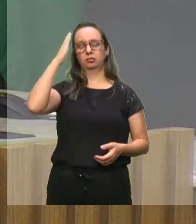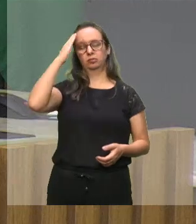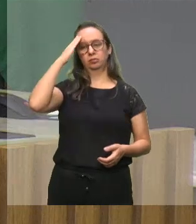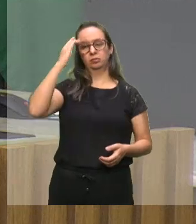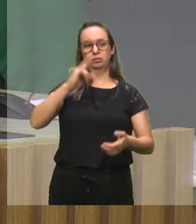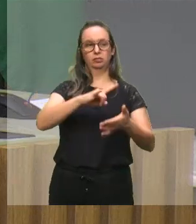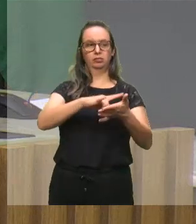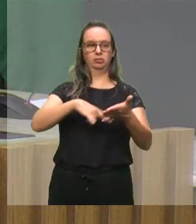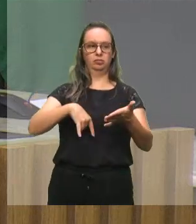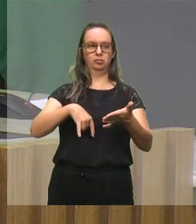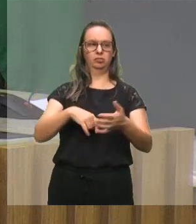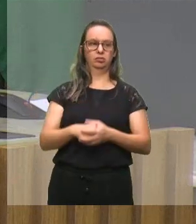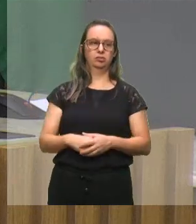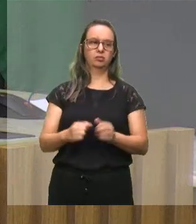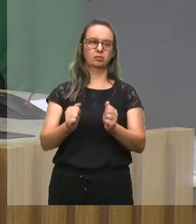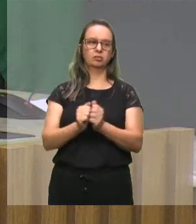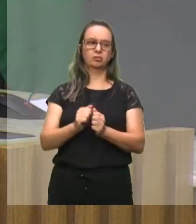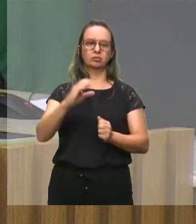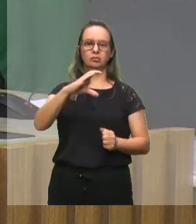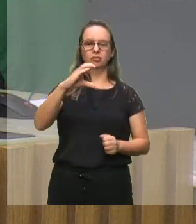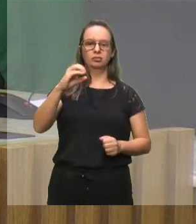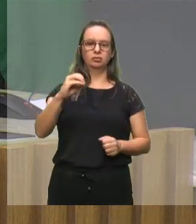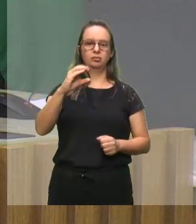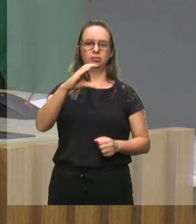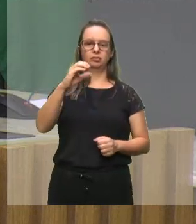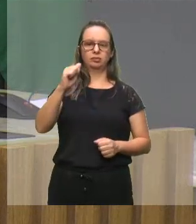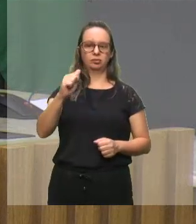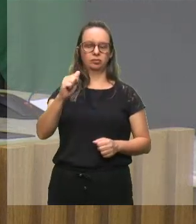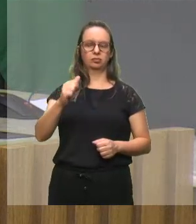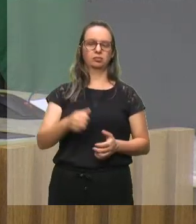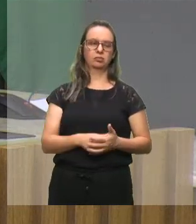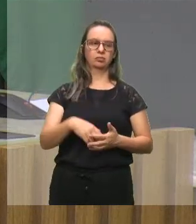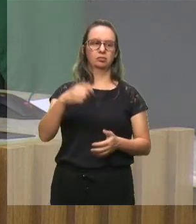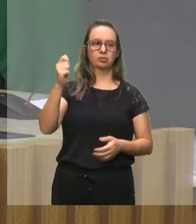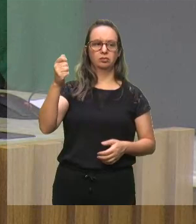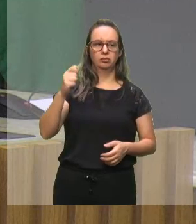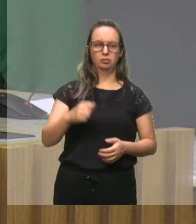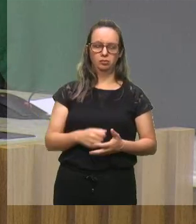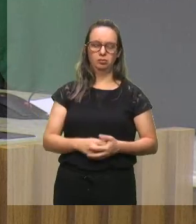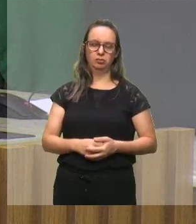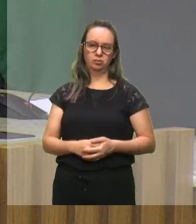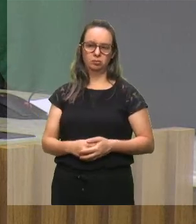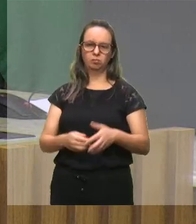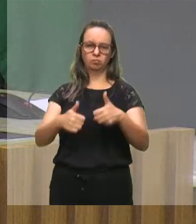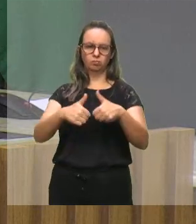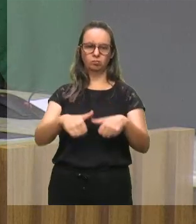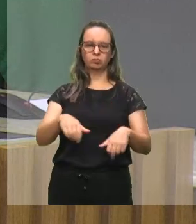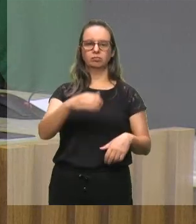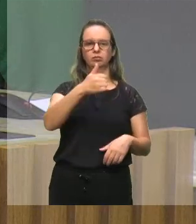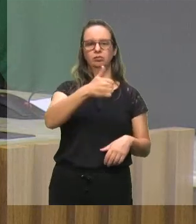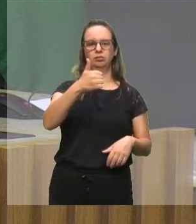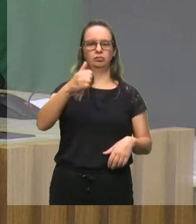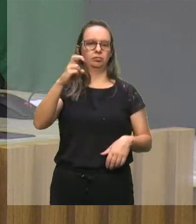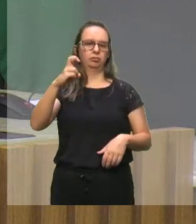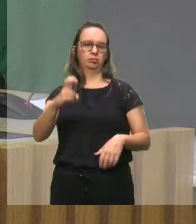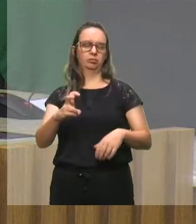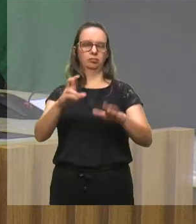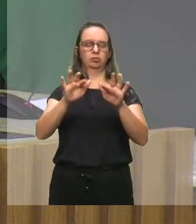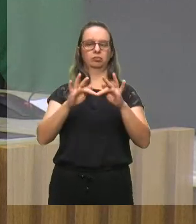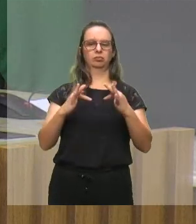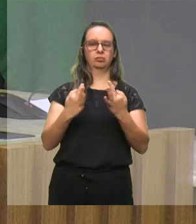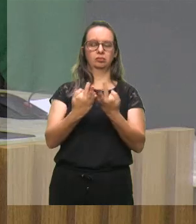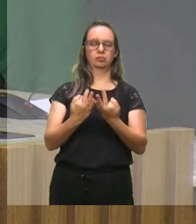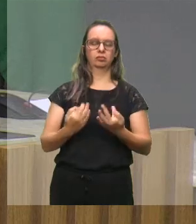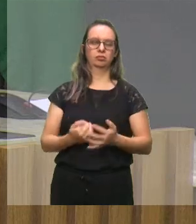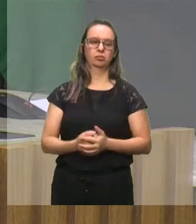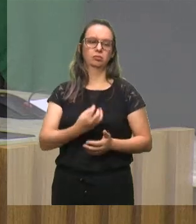ao meio ambiente, junto à Coca-Cis. Igual a Sandra falou, são 115 famílias, né, que dependem desse